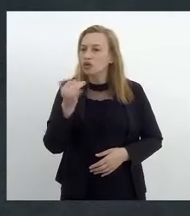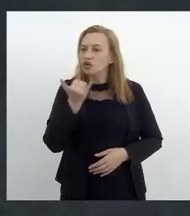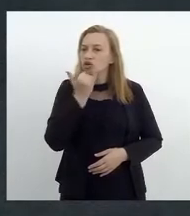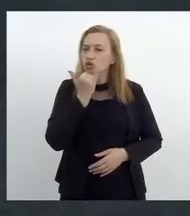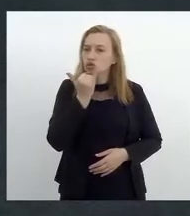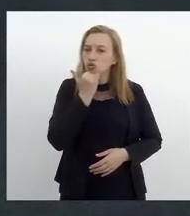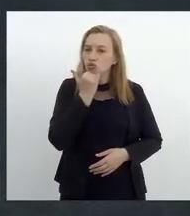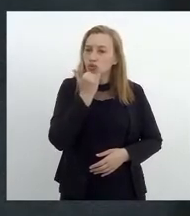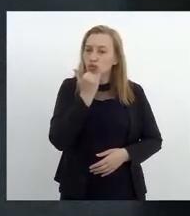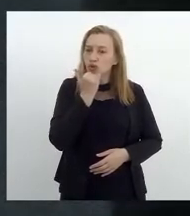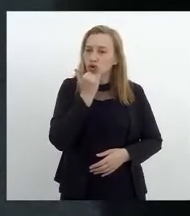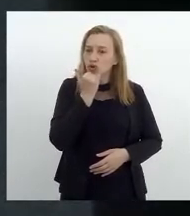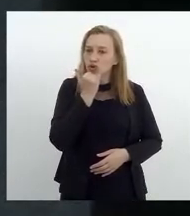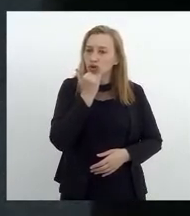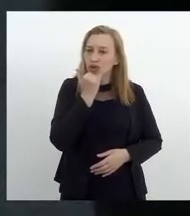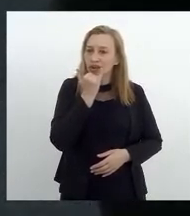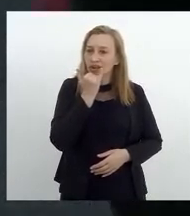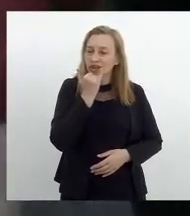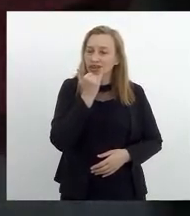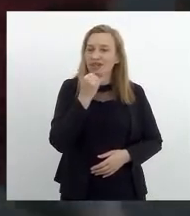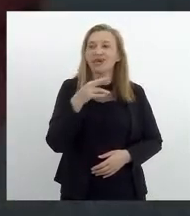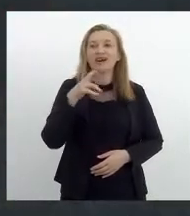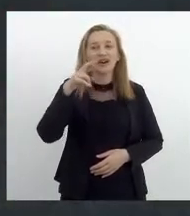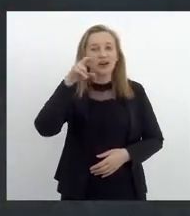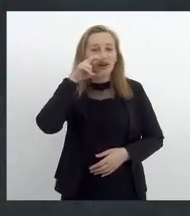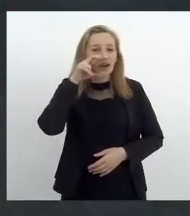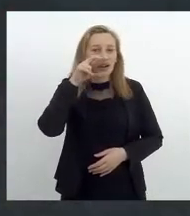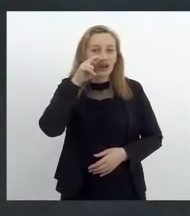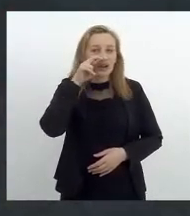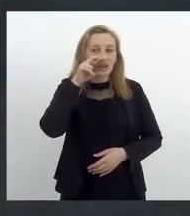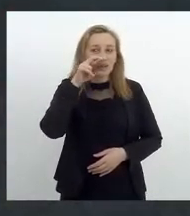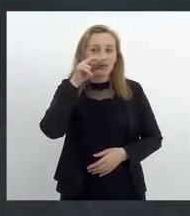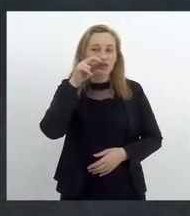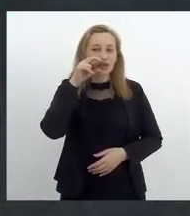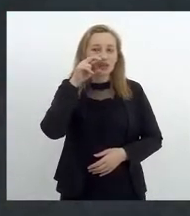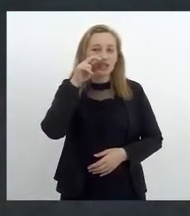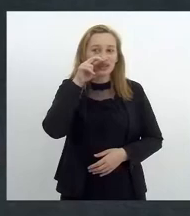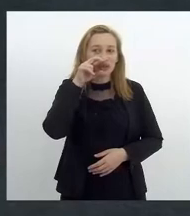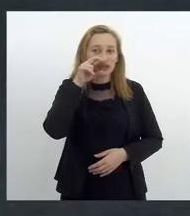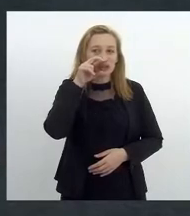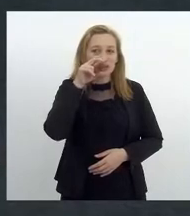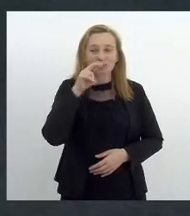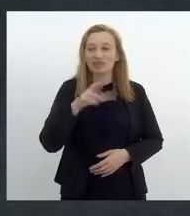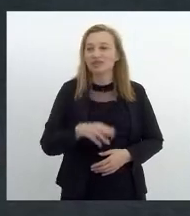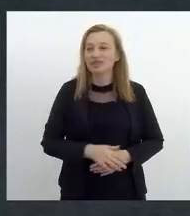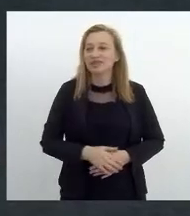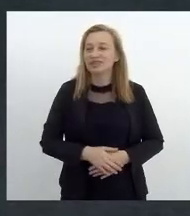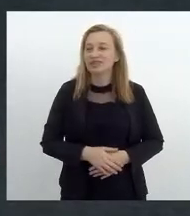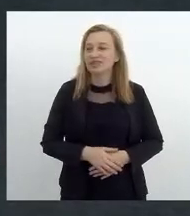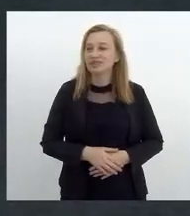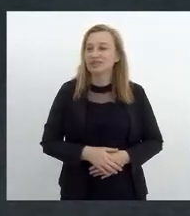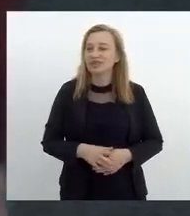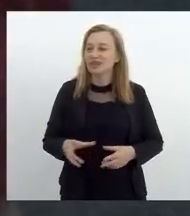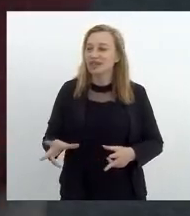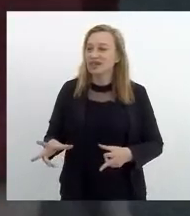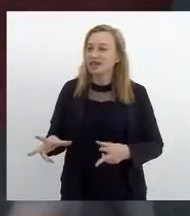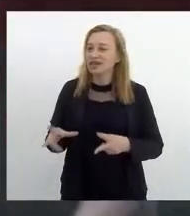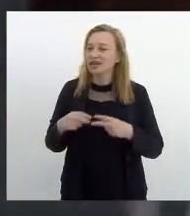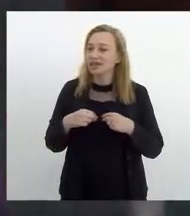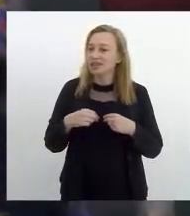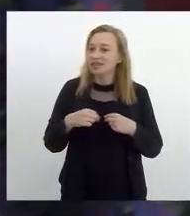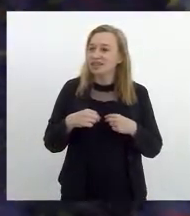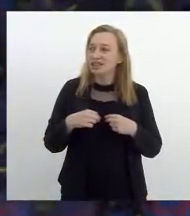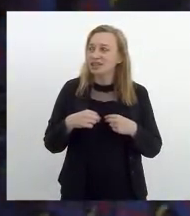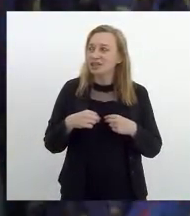desculpe, do Rosenberg Reis, é absolutamente meritório. E,